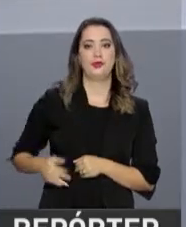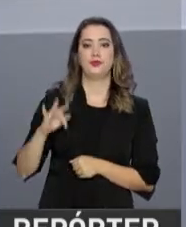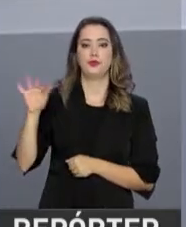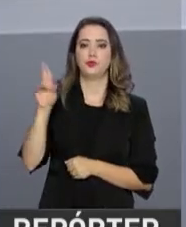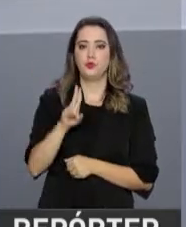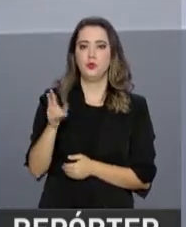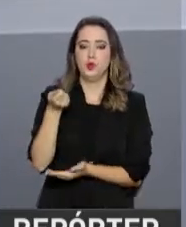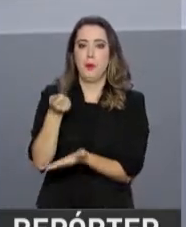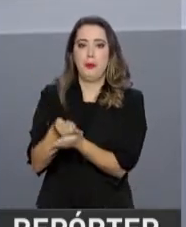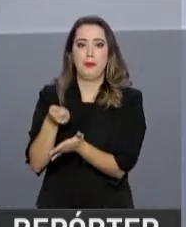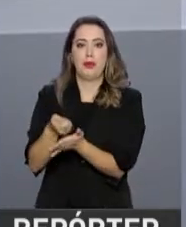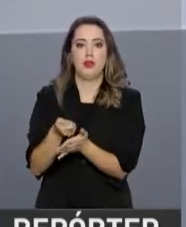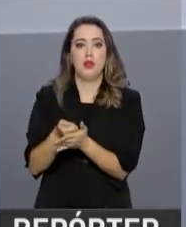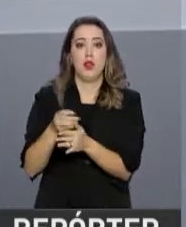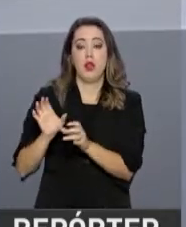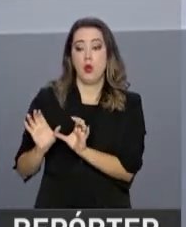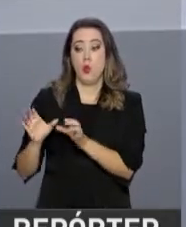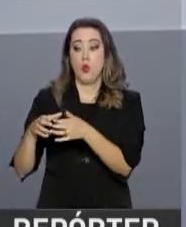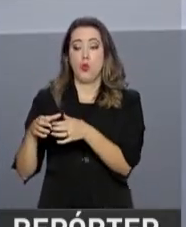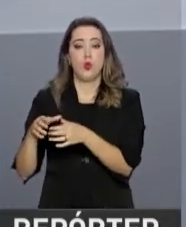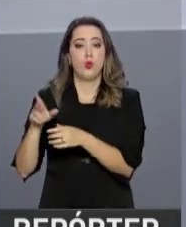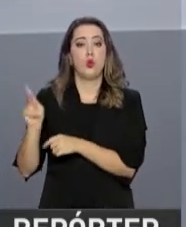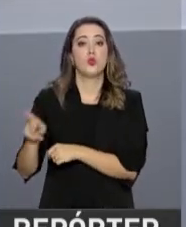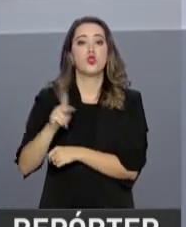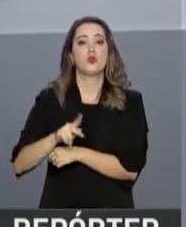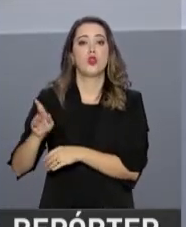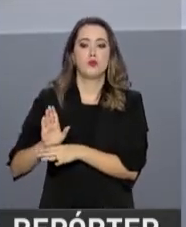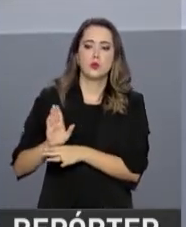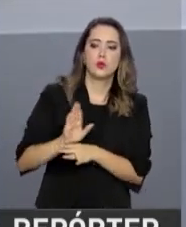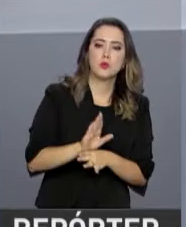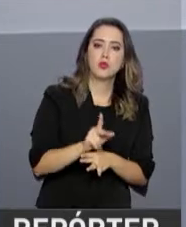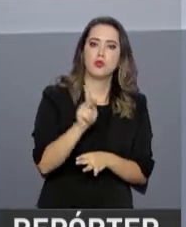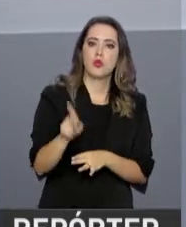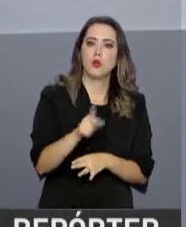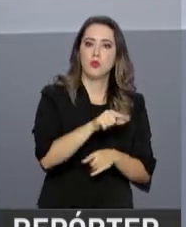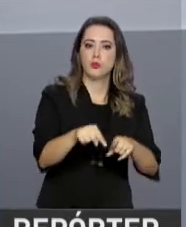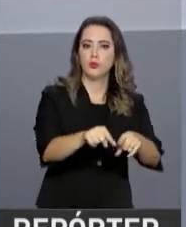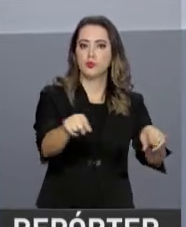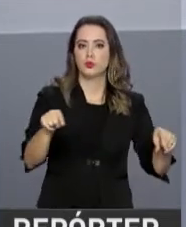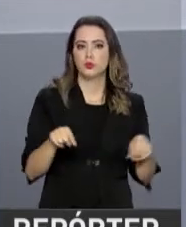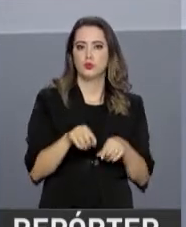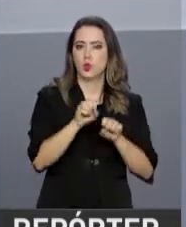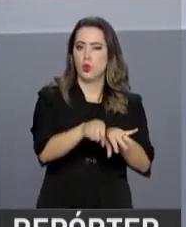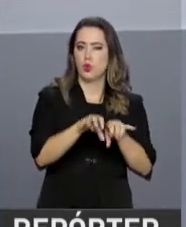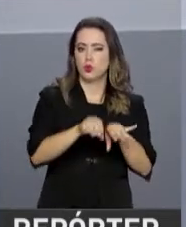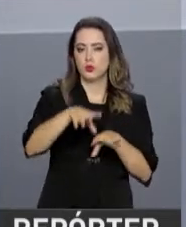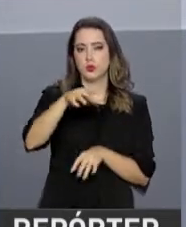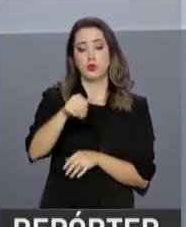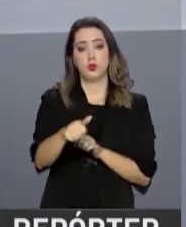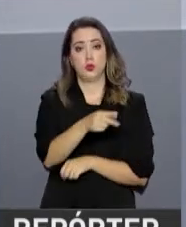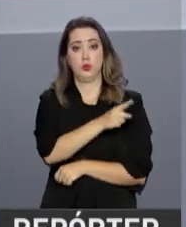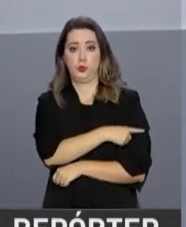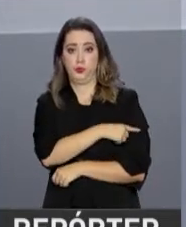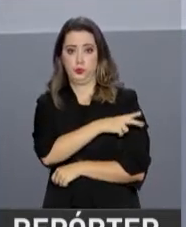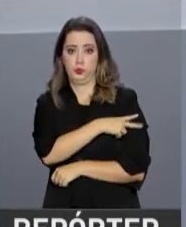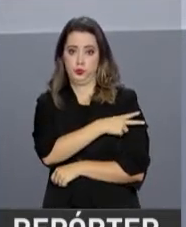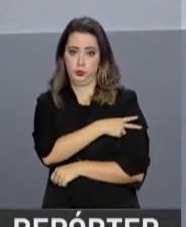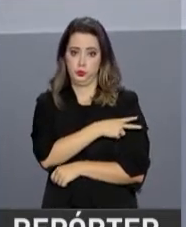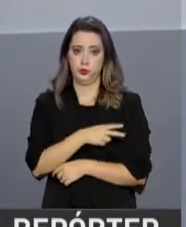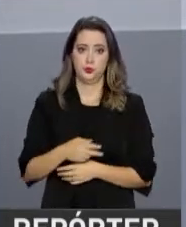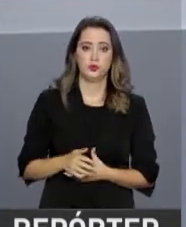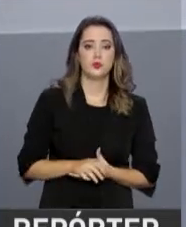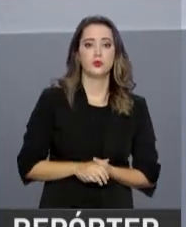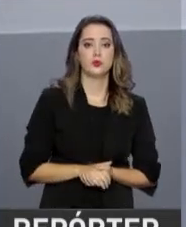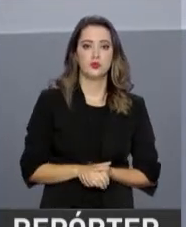usados no pagamento de assistentes pedagógicos que vão ajudar os professores na alfabetização de alunos do 1º e 2º ano do ensino